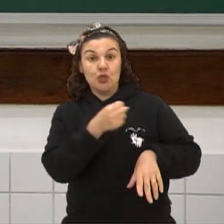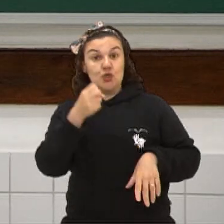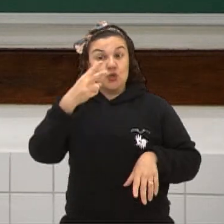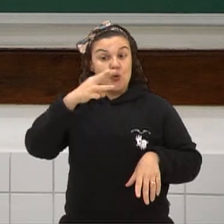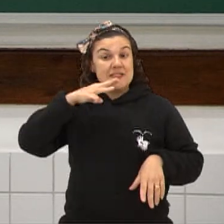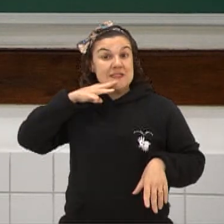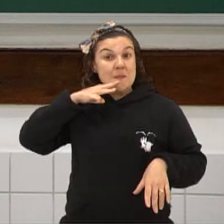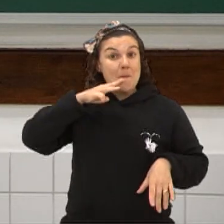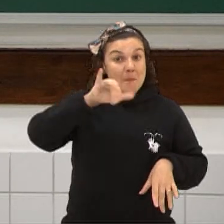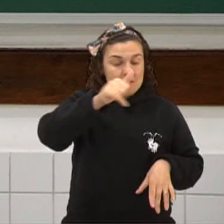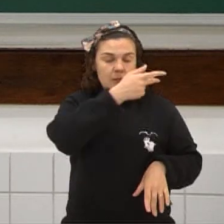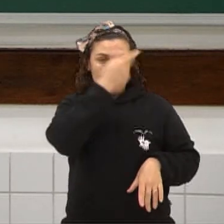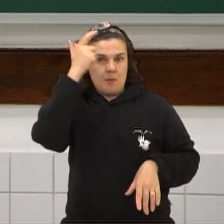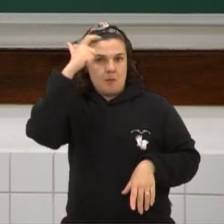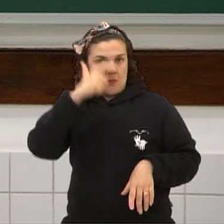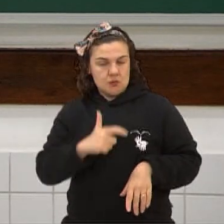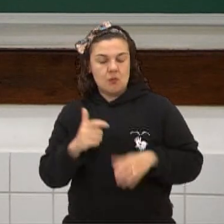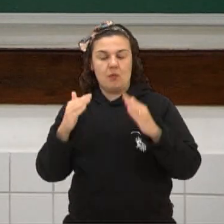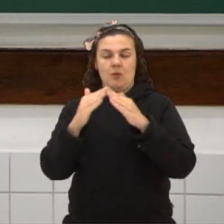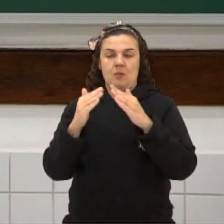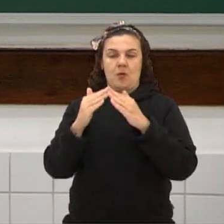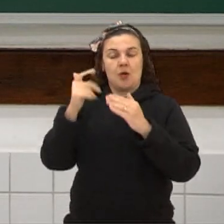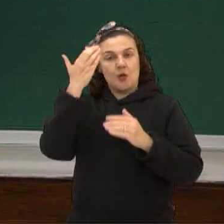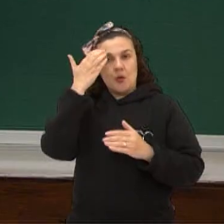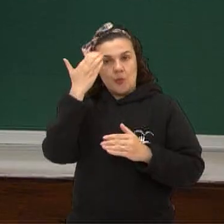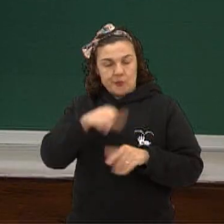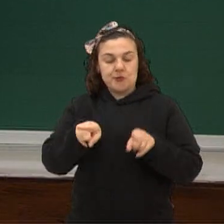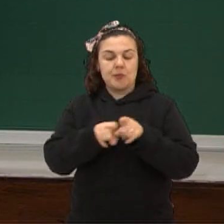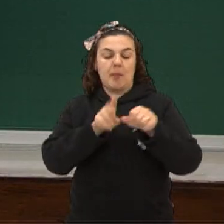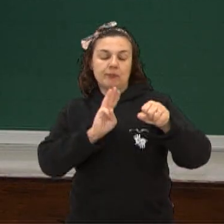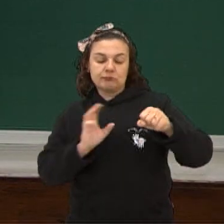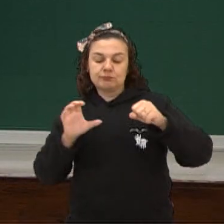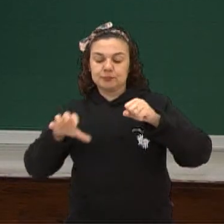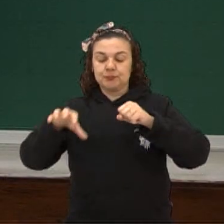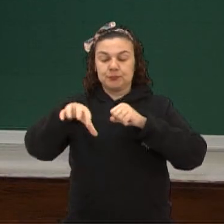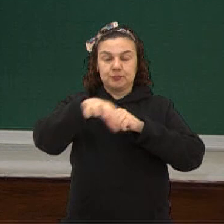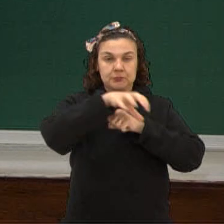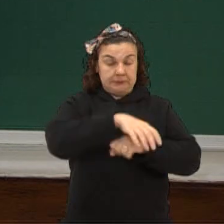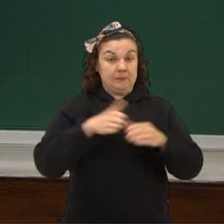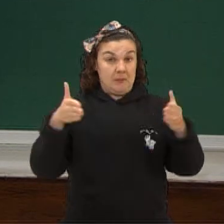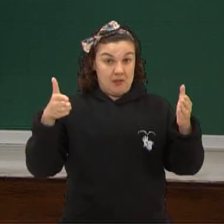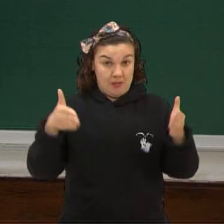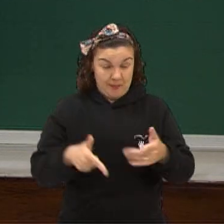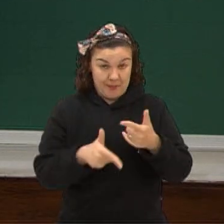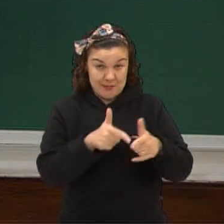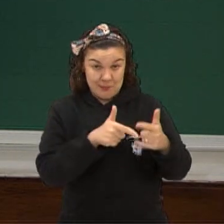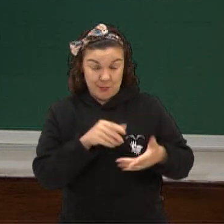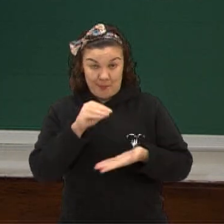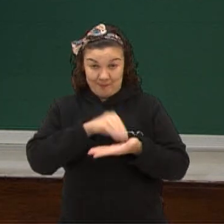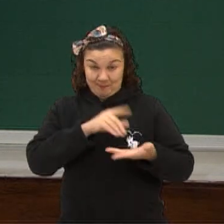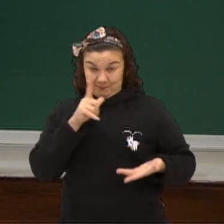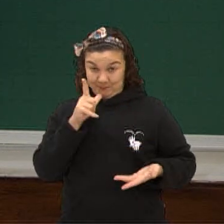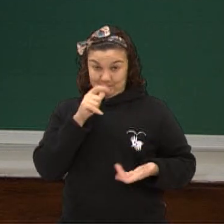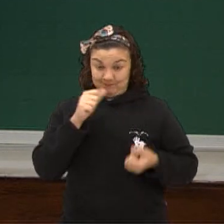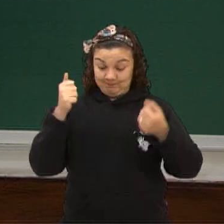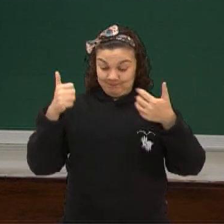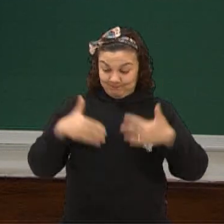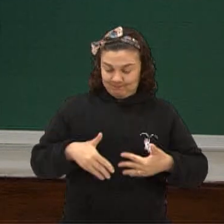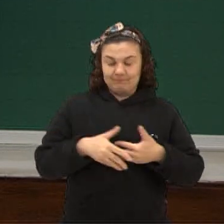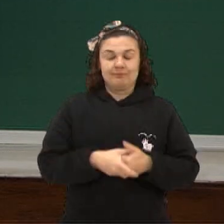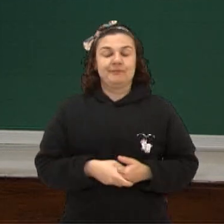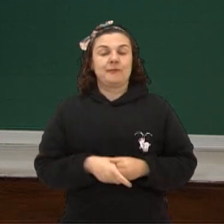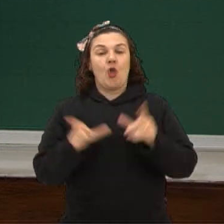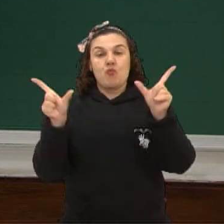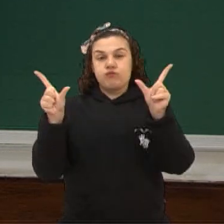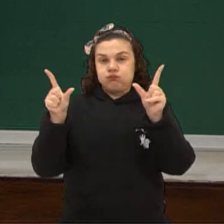região metropolitana. Né, são duas represas importantíssimas. Lógico, agora com essa crise hídrica que estamos vivendo, aguda, nós estamos